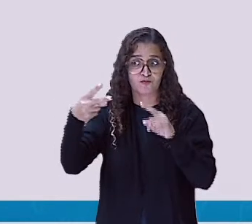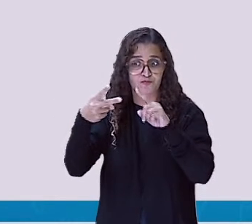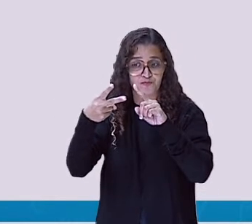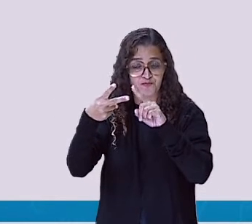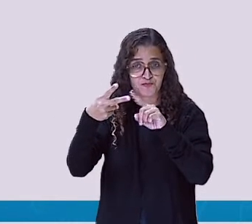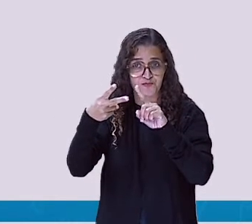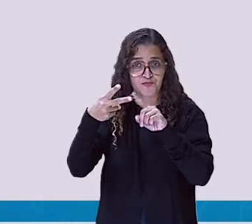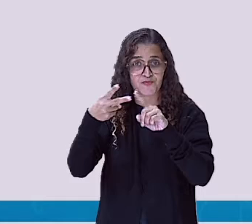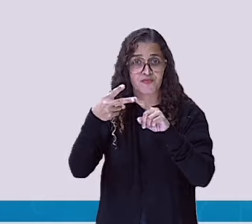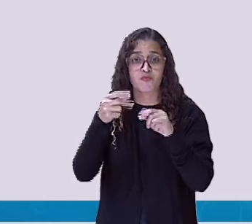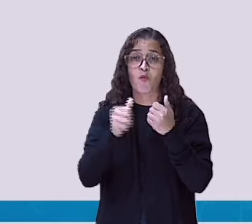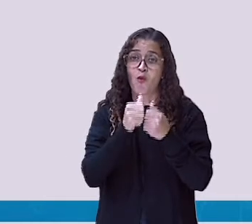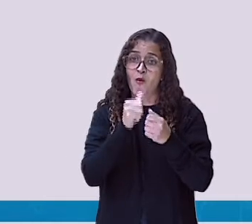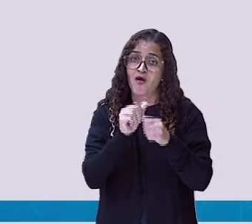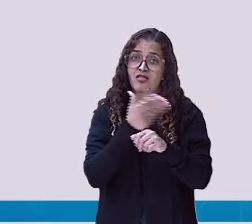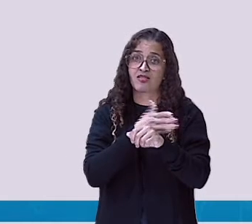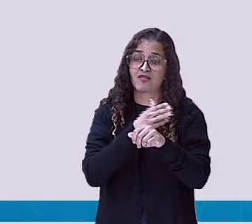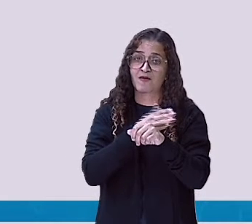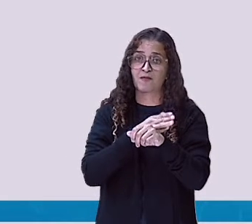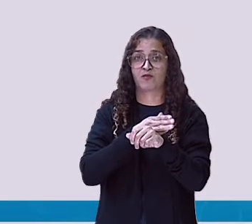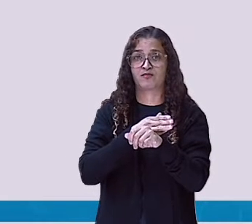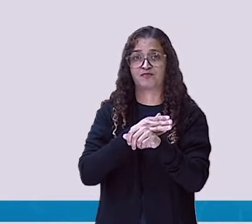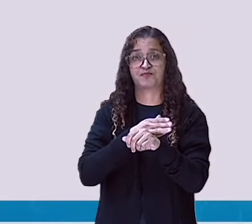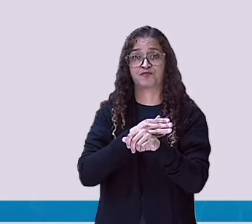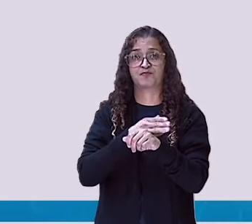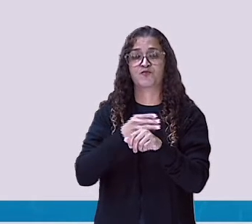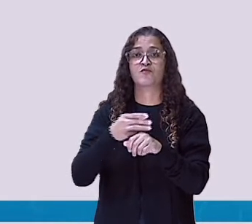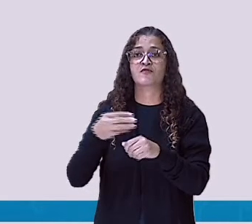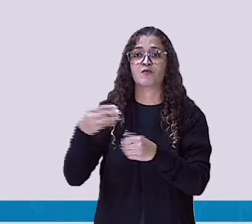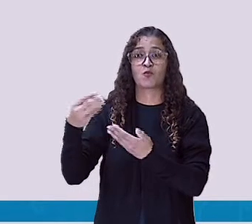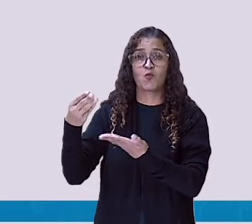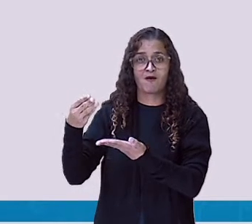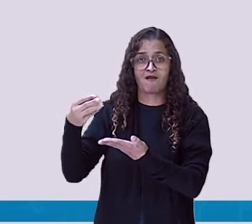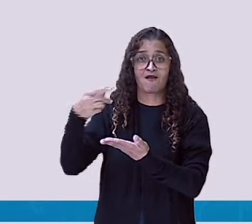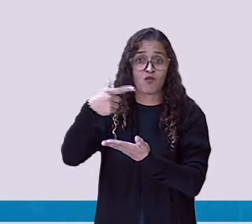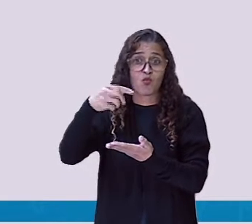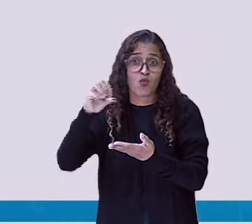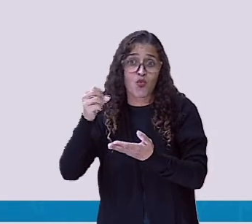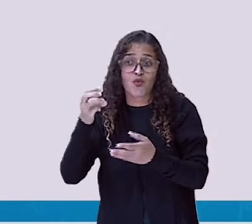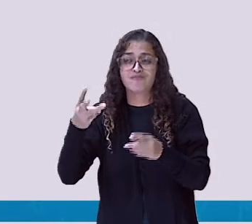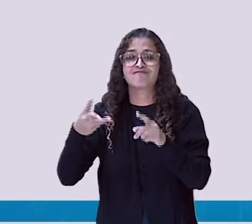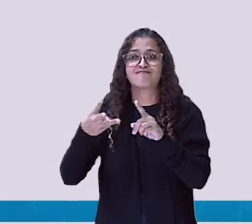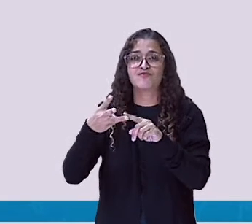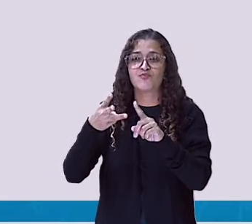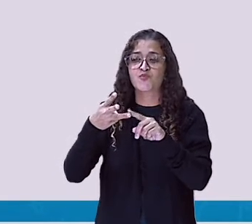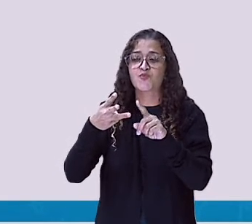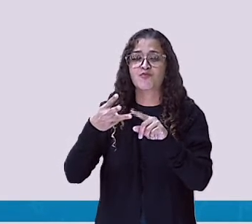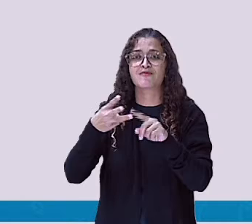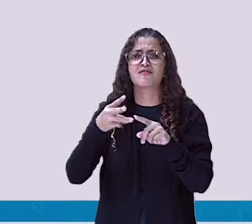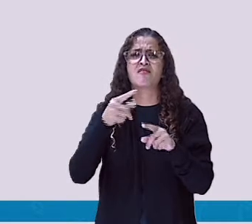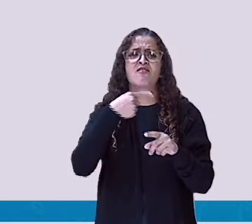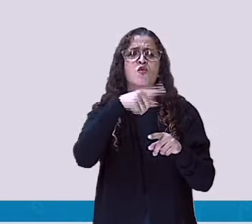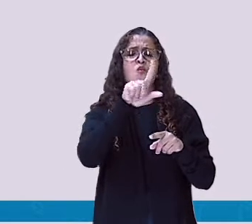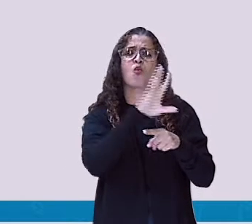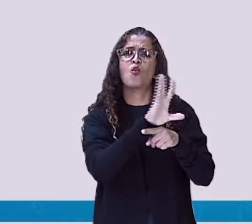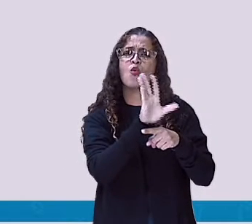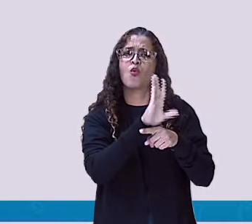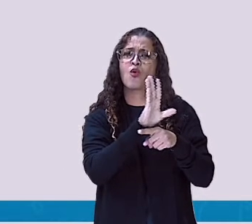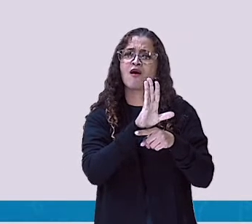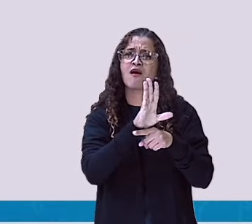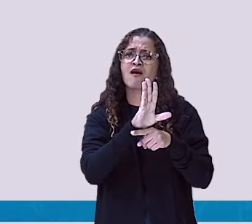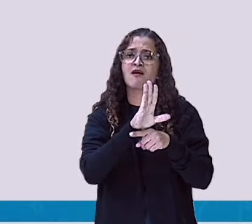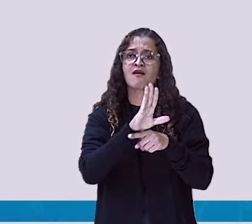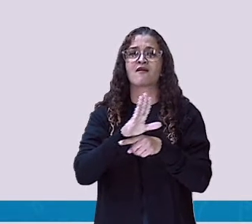cinema 39. Assim, fica de uma forma mais explicativa? Muito mais.